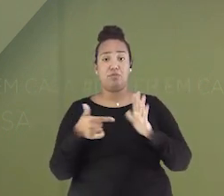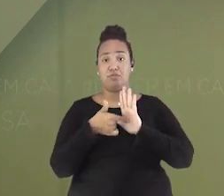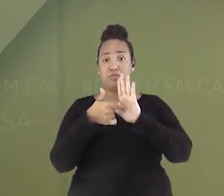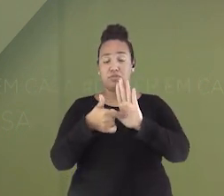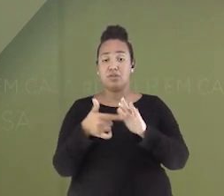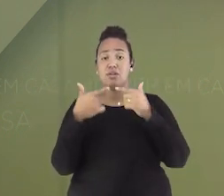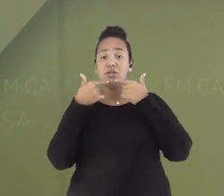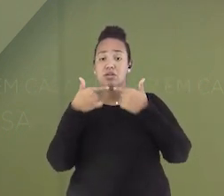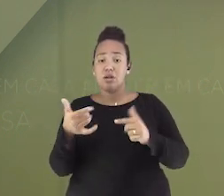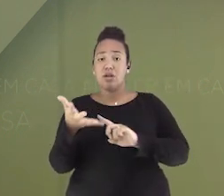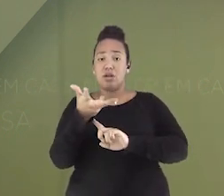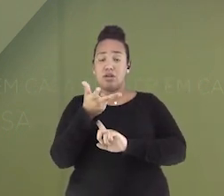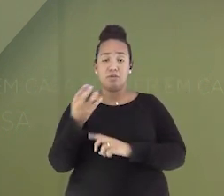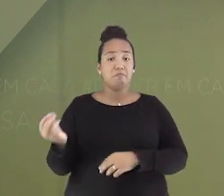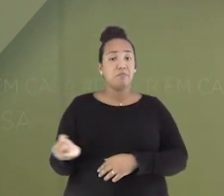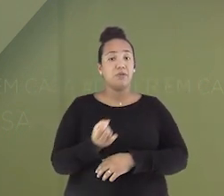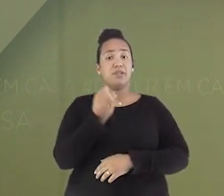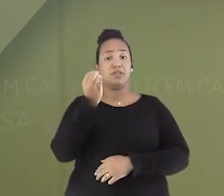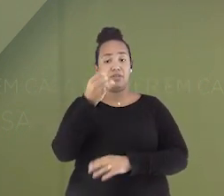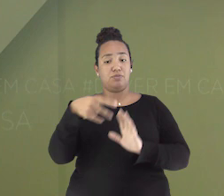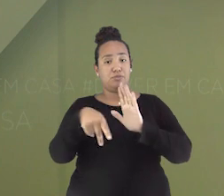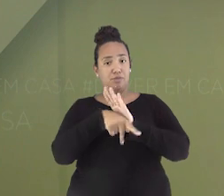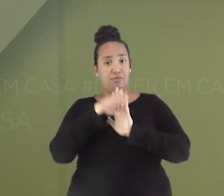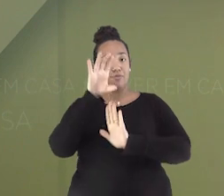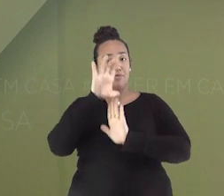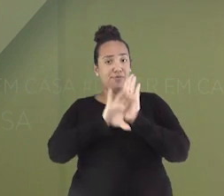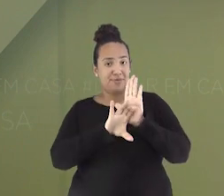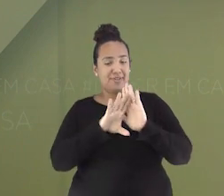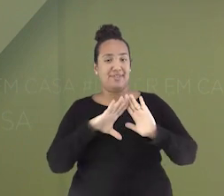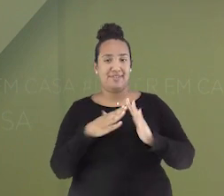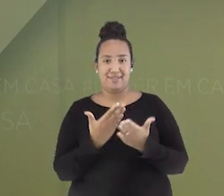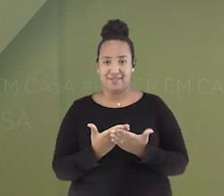artísticas importantes que fazem parte do currículo escolar.